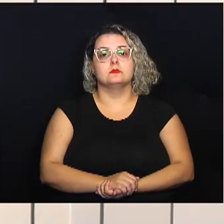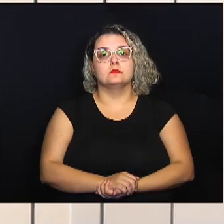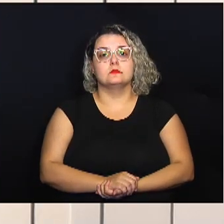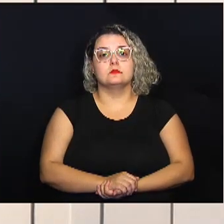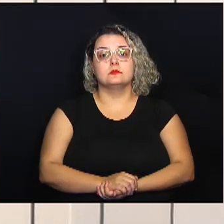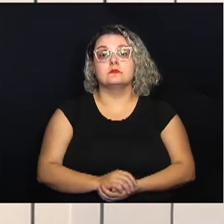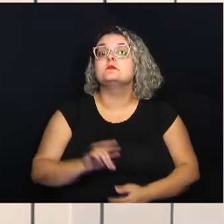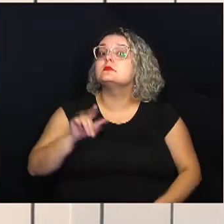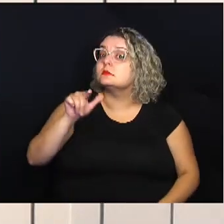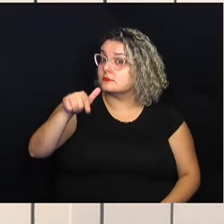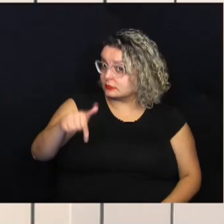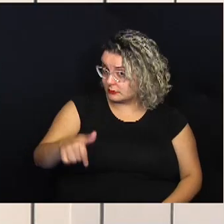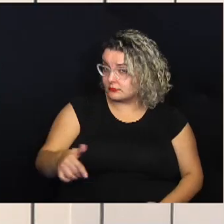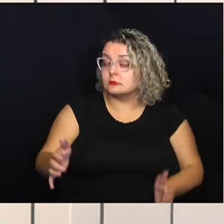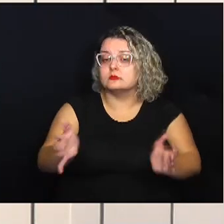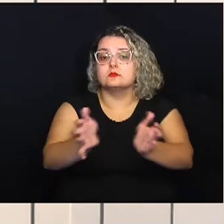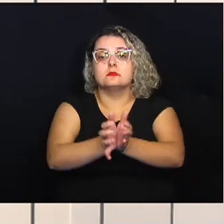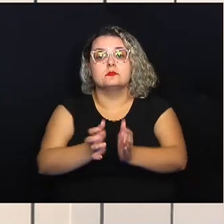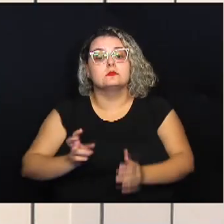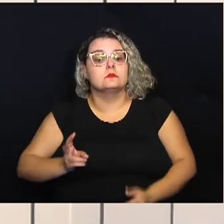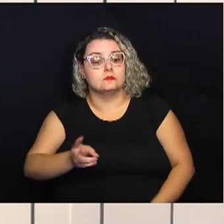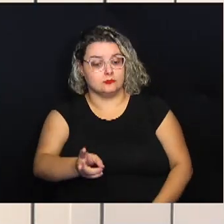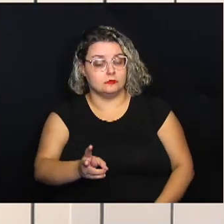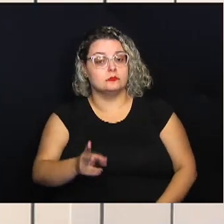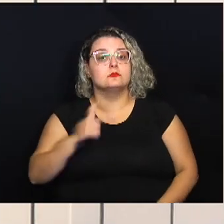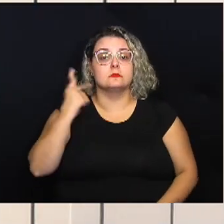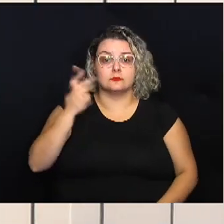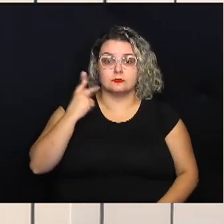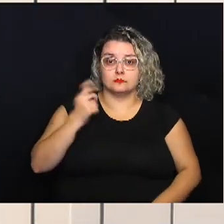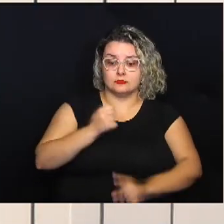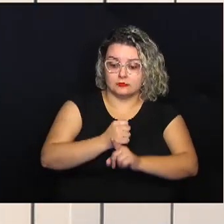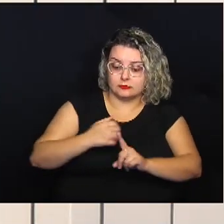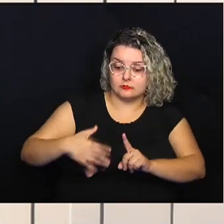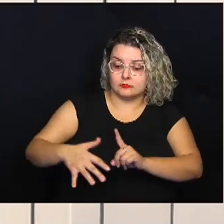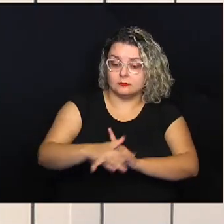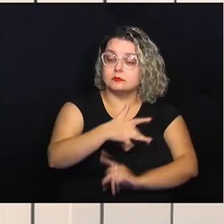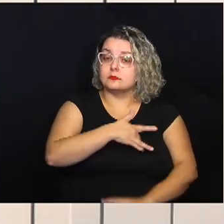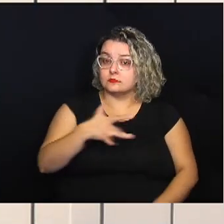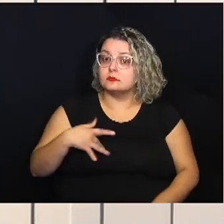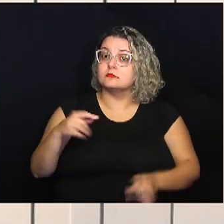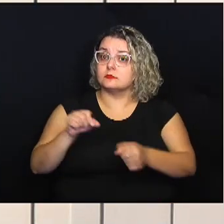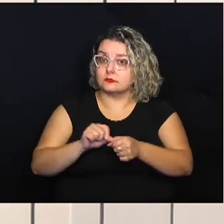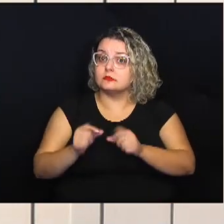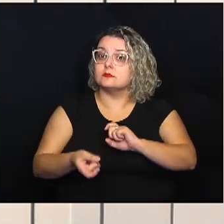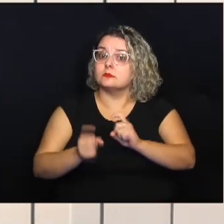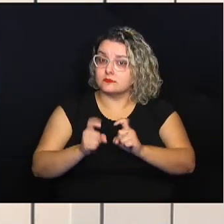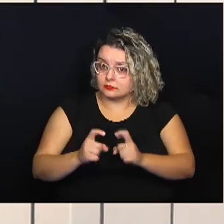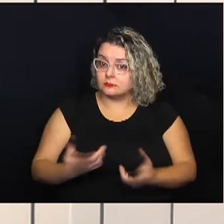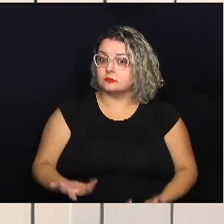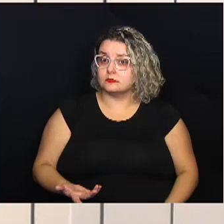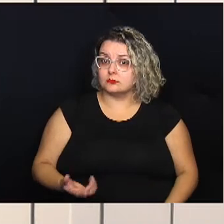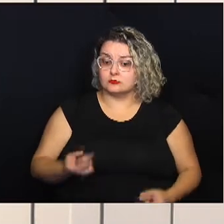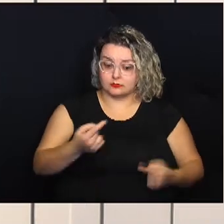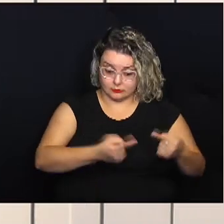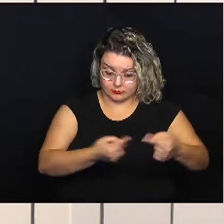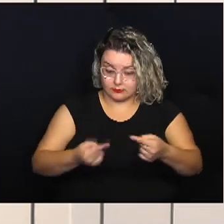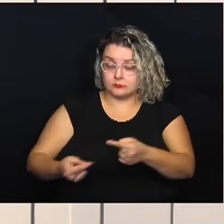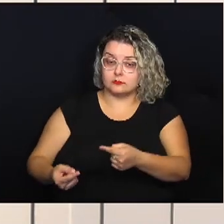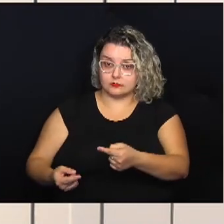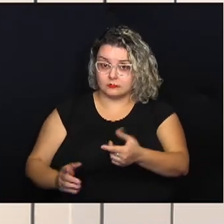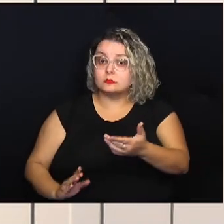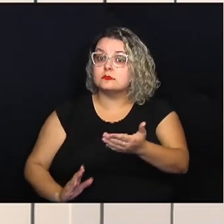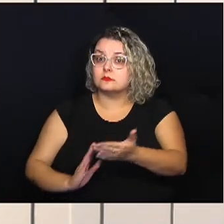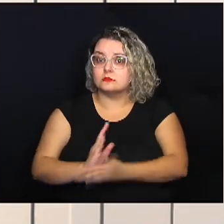Em seguida, a Comissão Permanente de Política Social e Saúde realizou uma reunião que debateu e